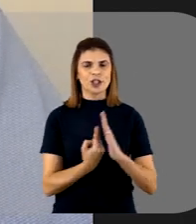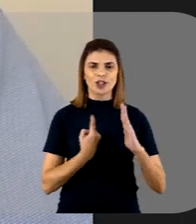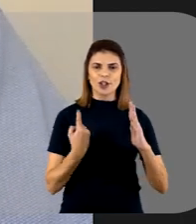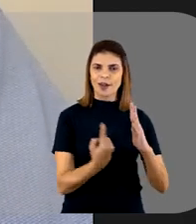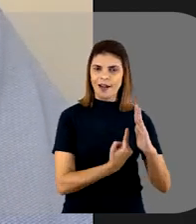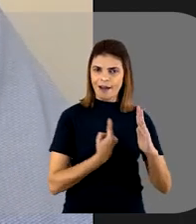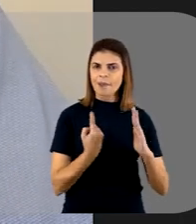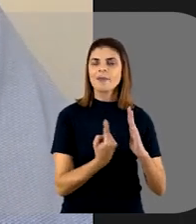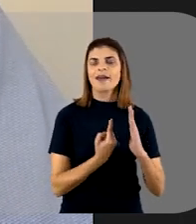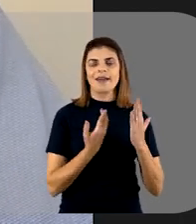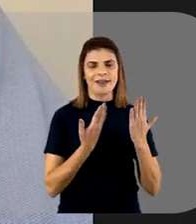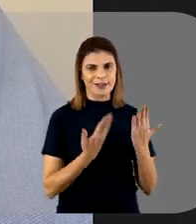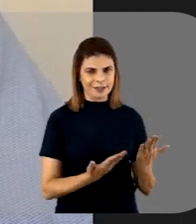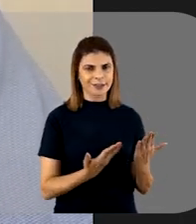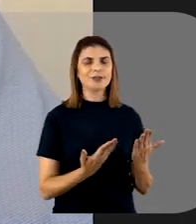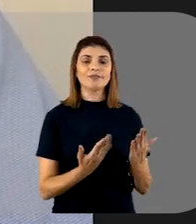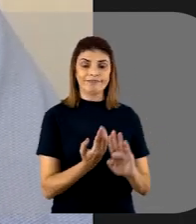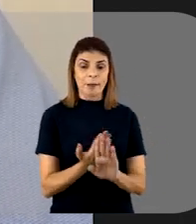de isolamento